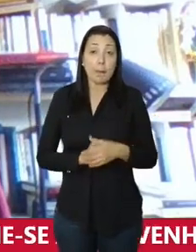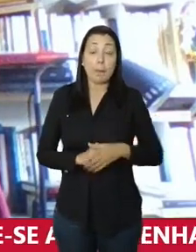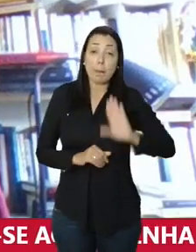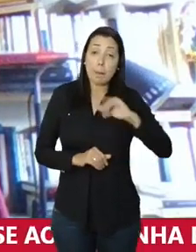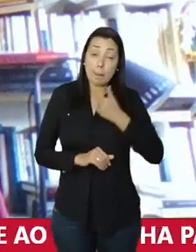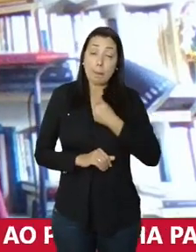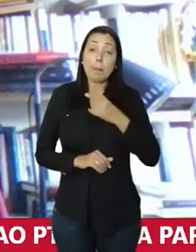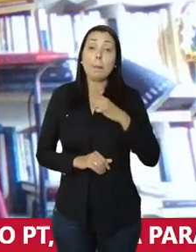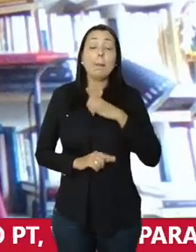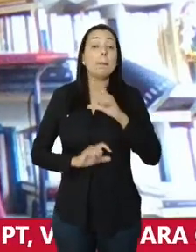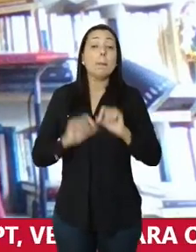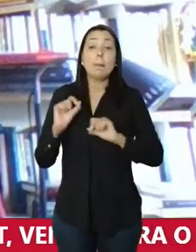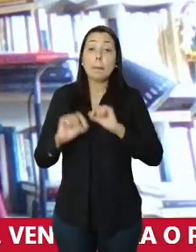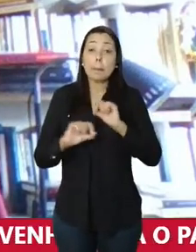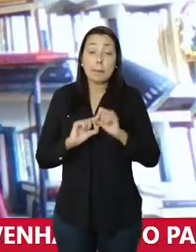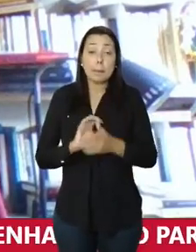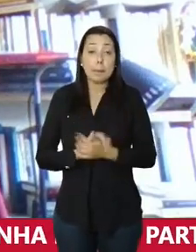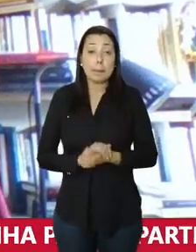nós temos